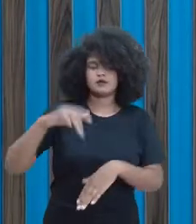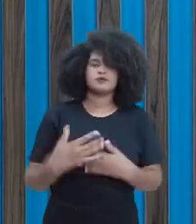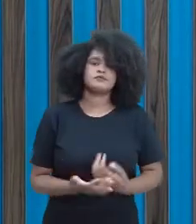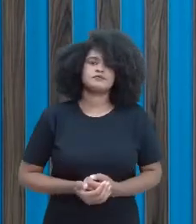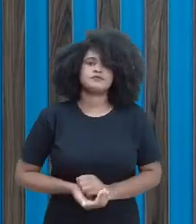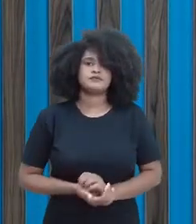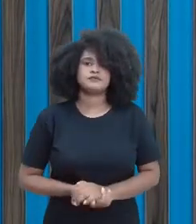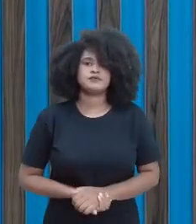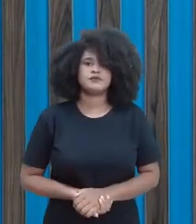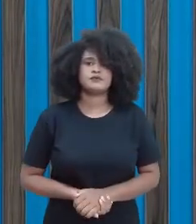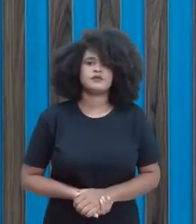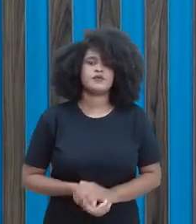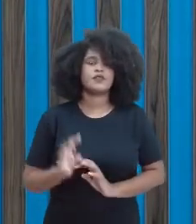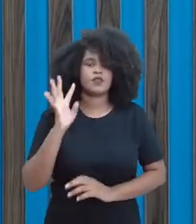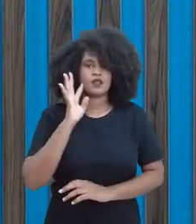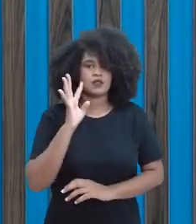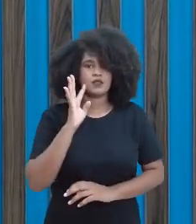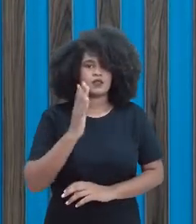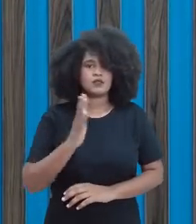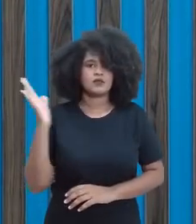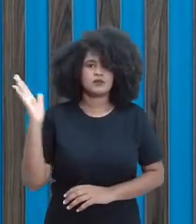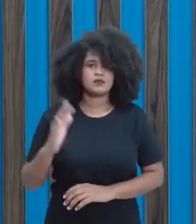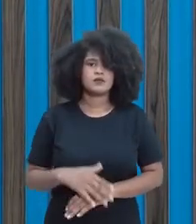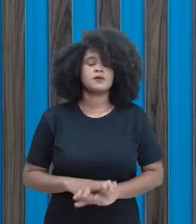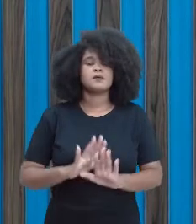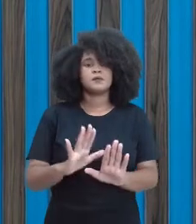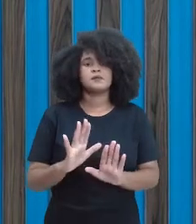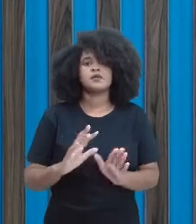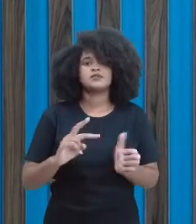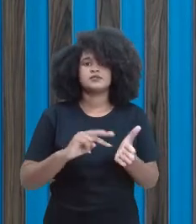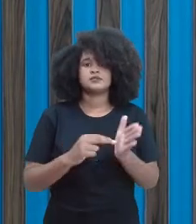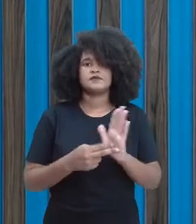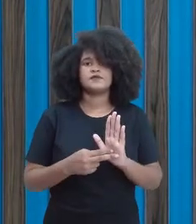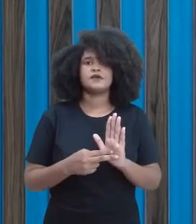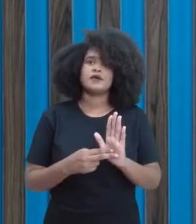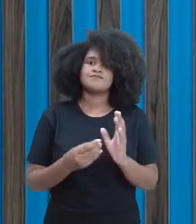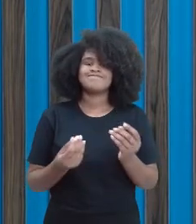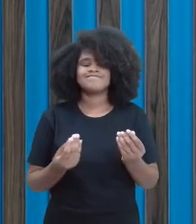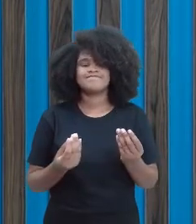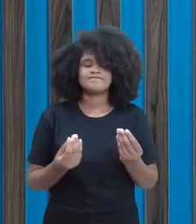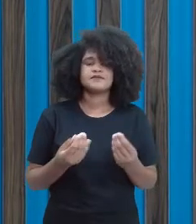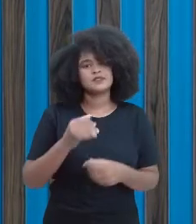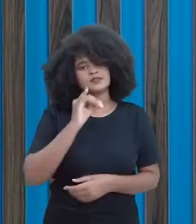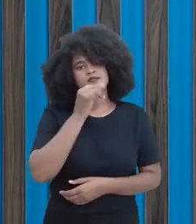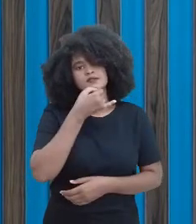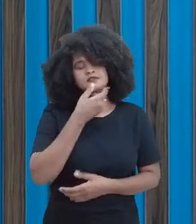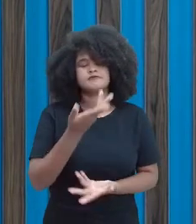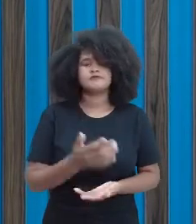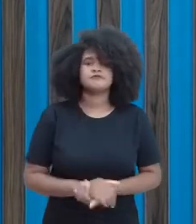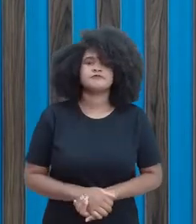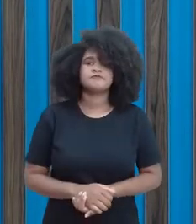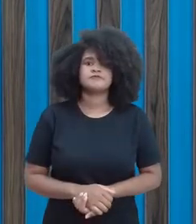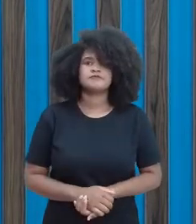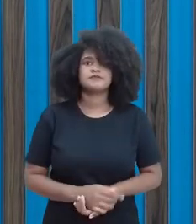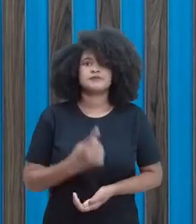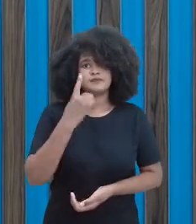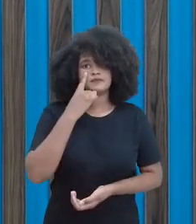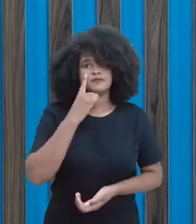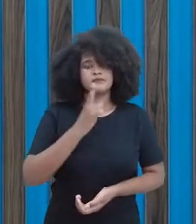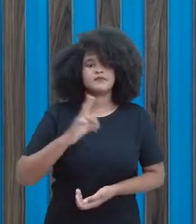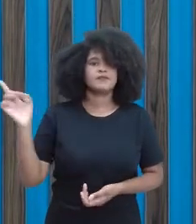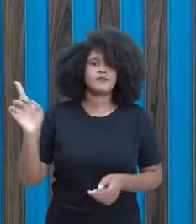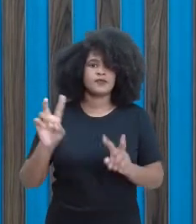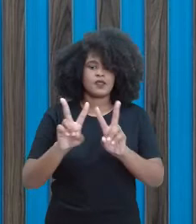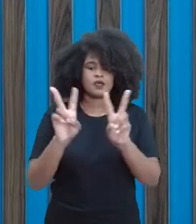faleceu. Bacana essa expressão aqui, tá? Só não é, o significado aqui é triste. Pois bem, aqui está o nosso assunto, pessoal, ó. To